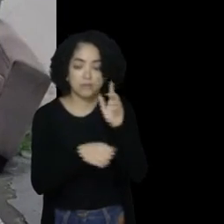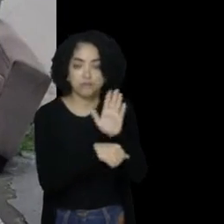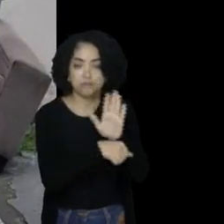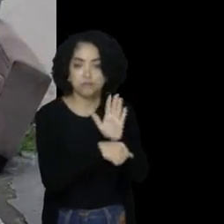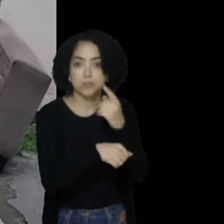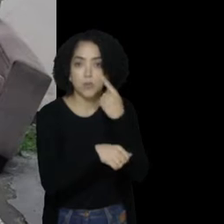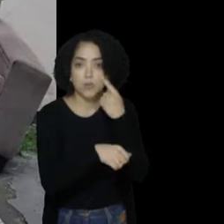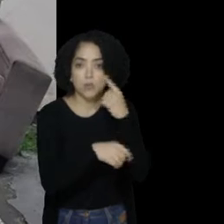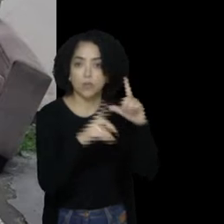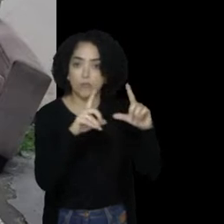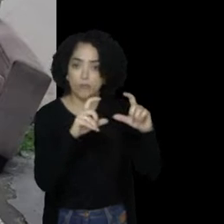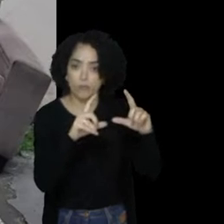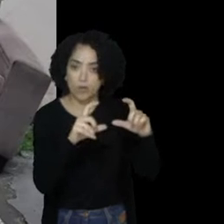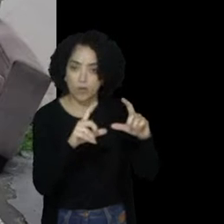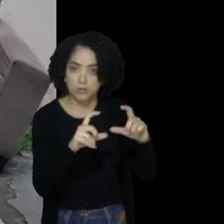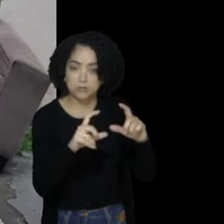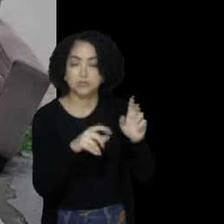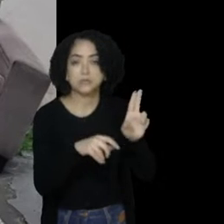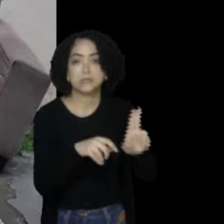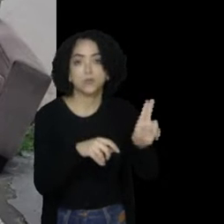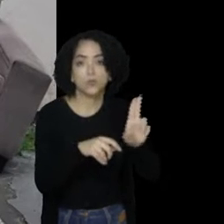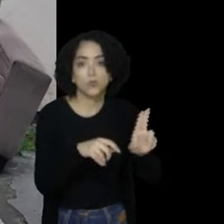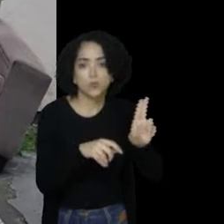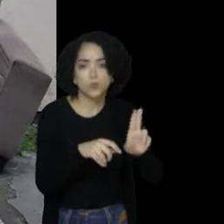onde eles utilizam